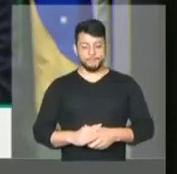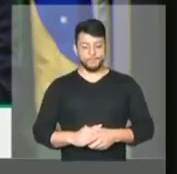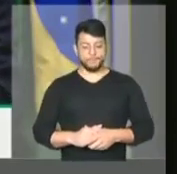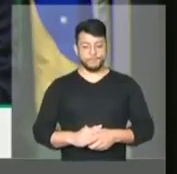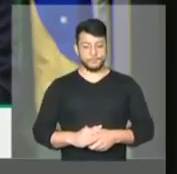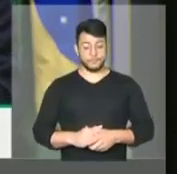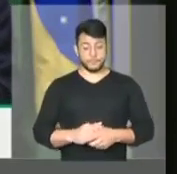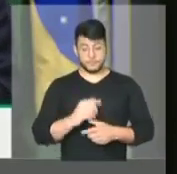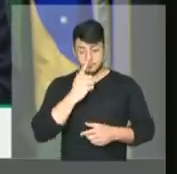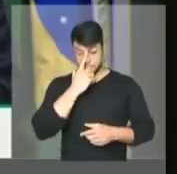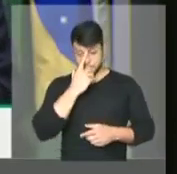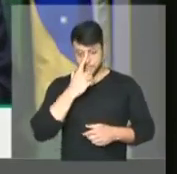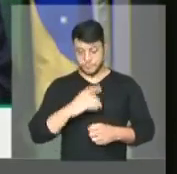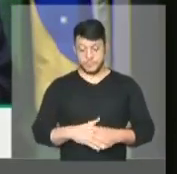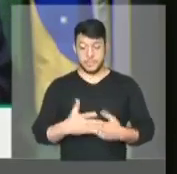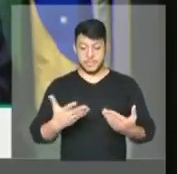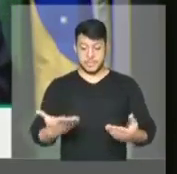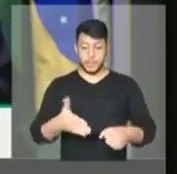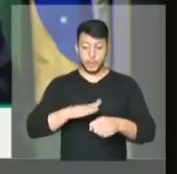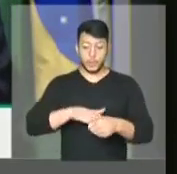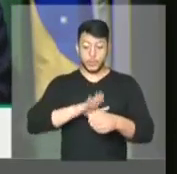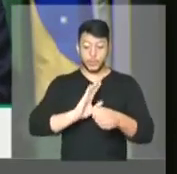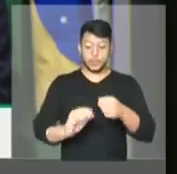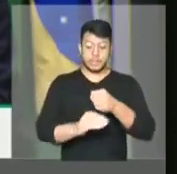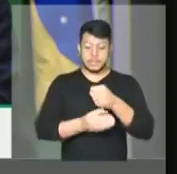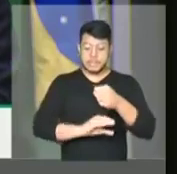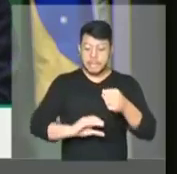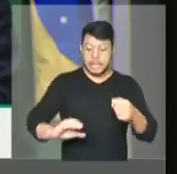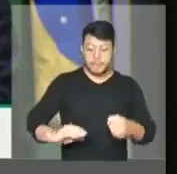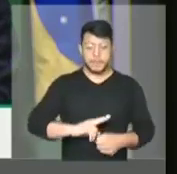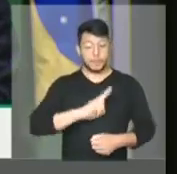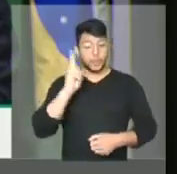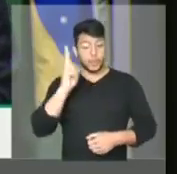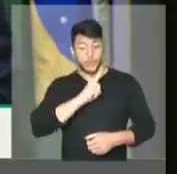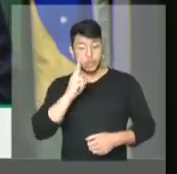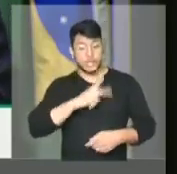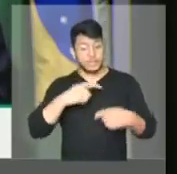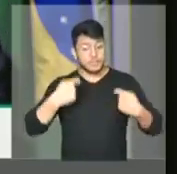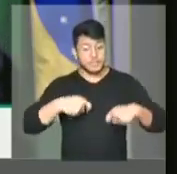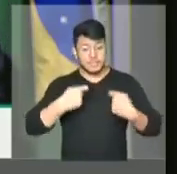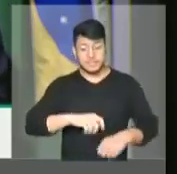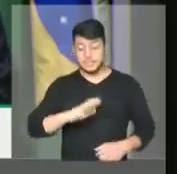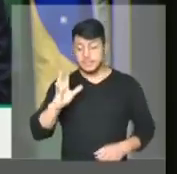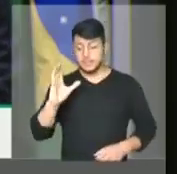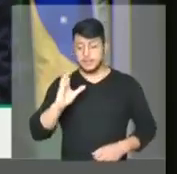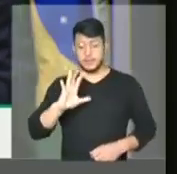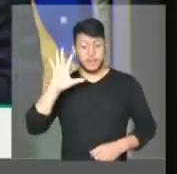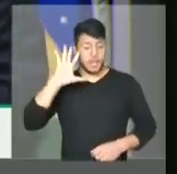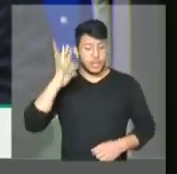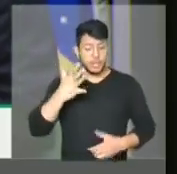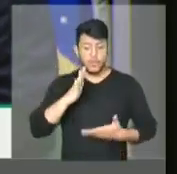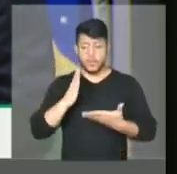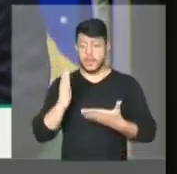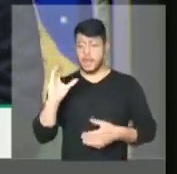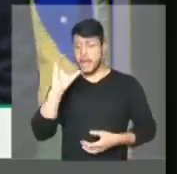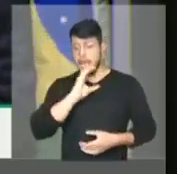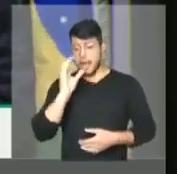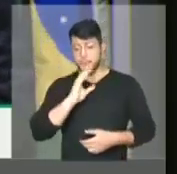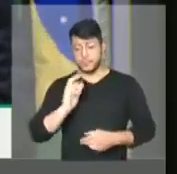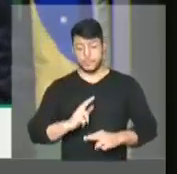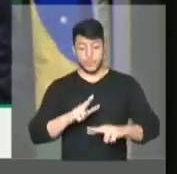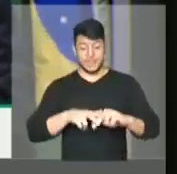urgente o saneamento e a falta dele gera condições indignas de vida e